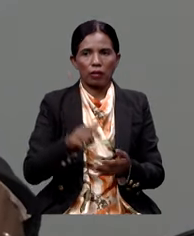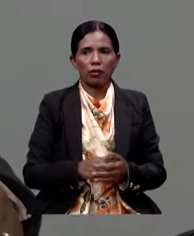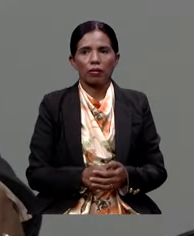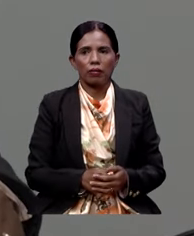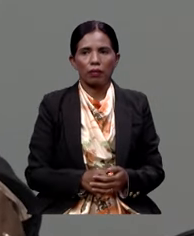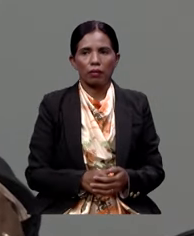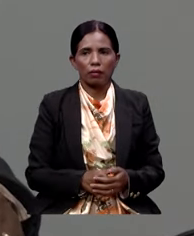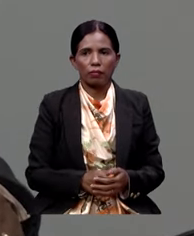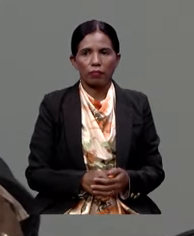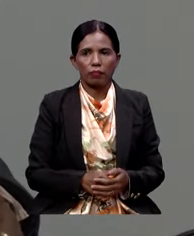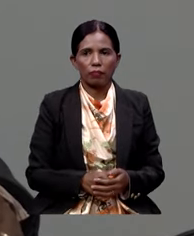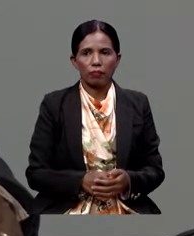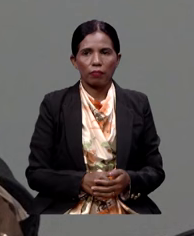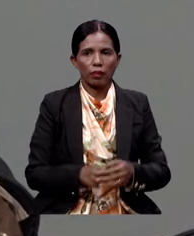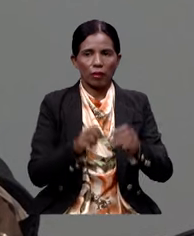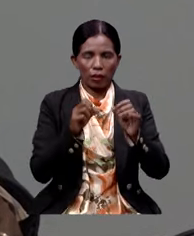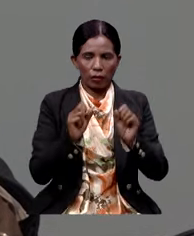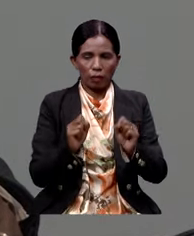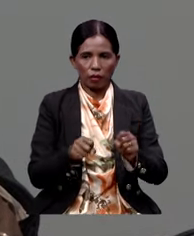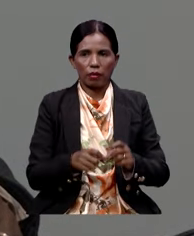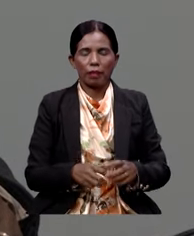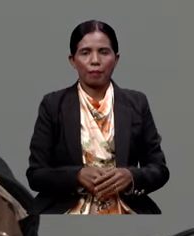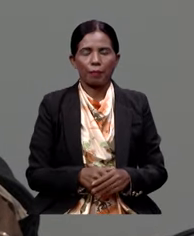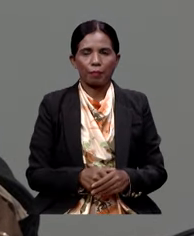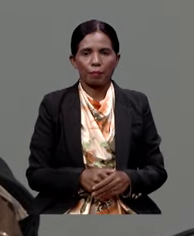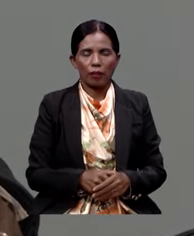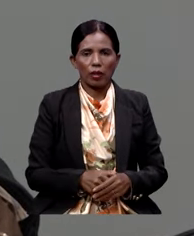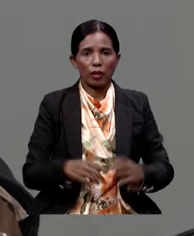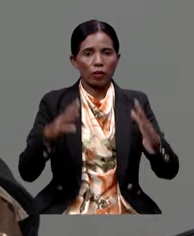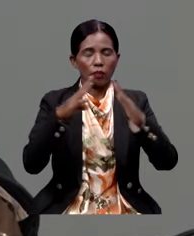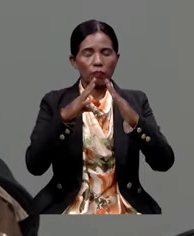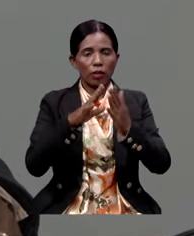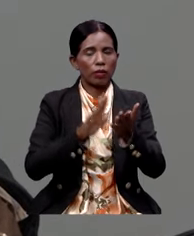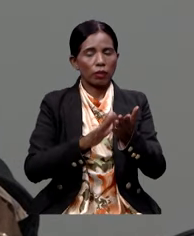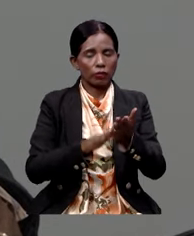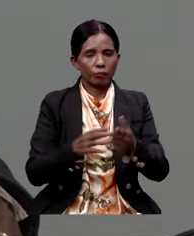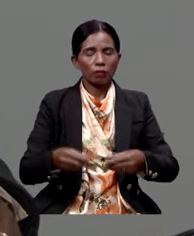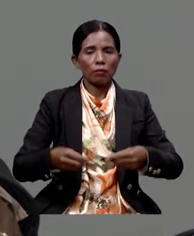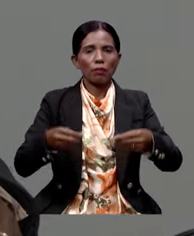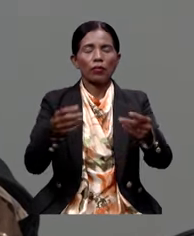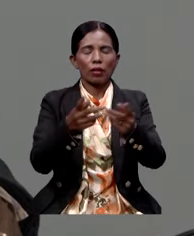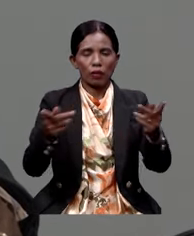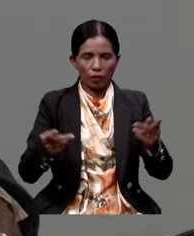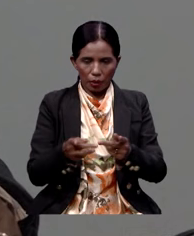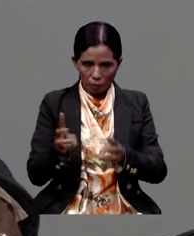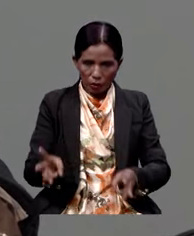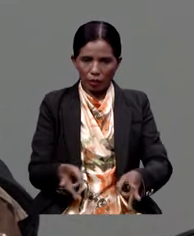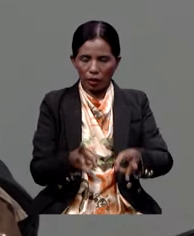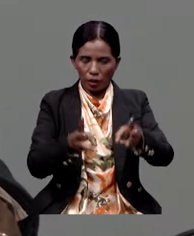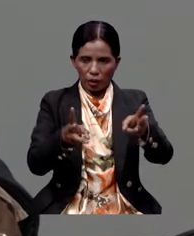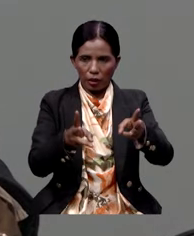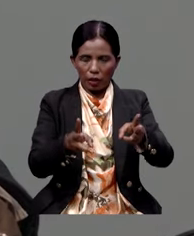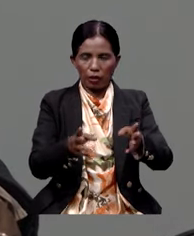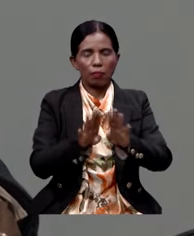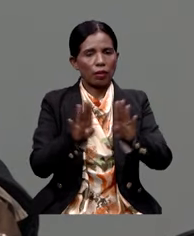Kidum São Miguel, né? Para não é bele forna espaço para a estrada, né?